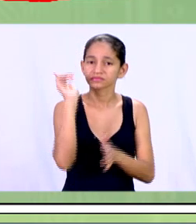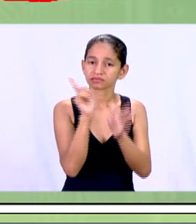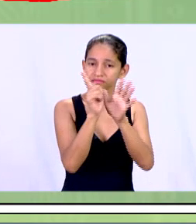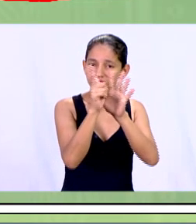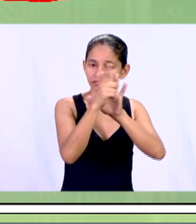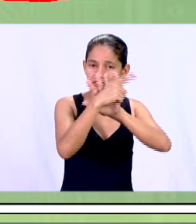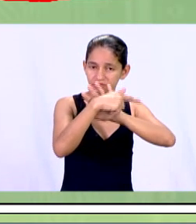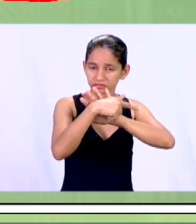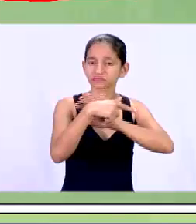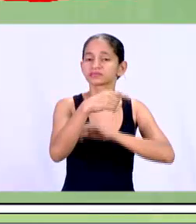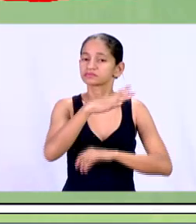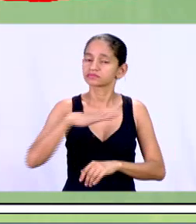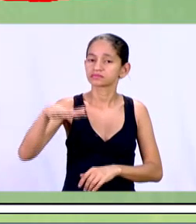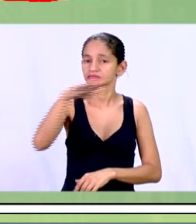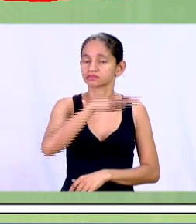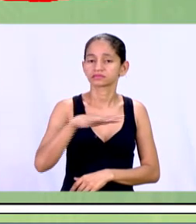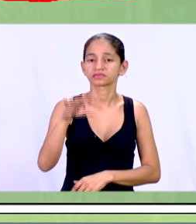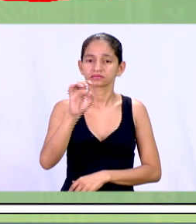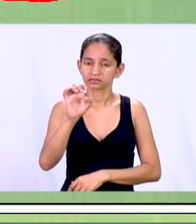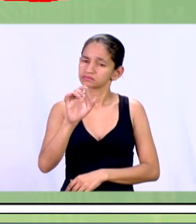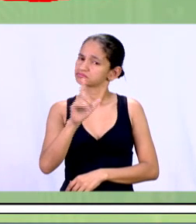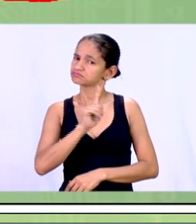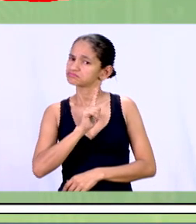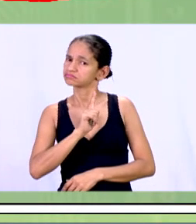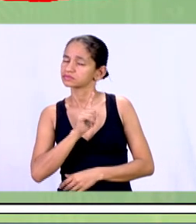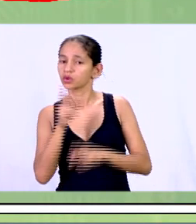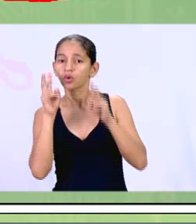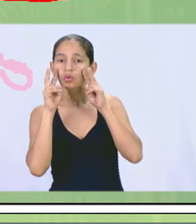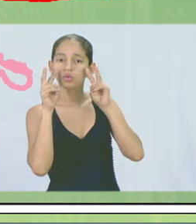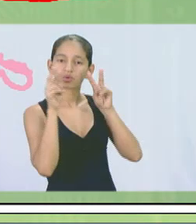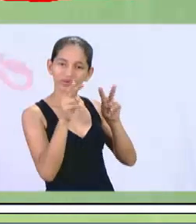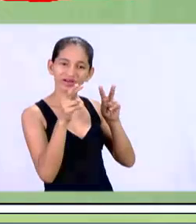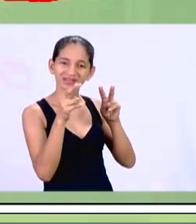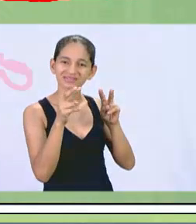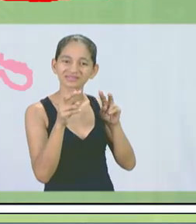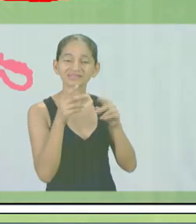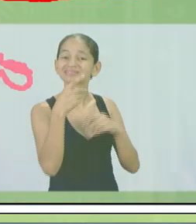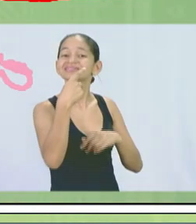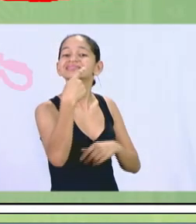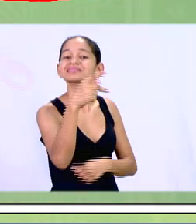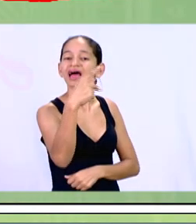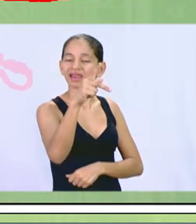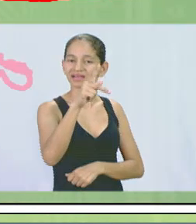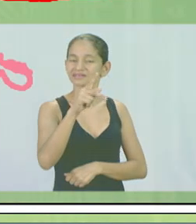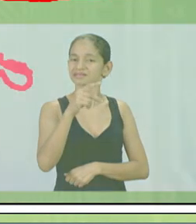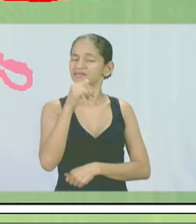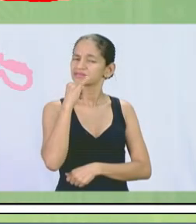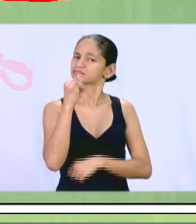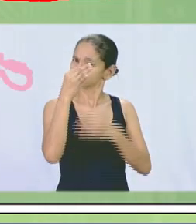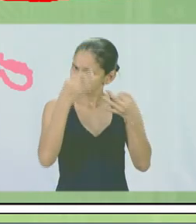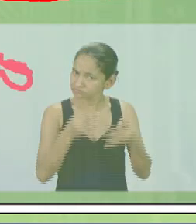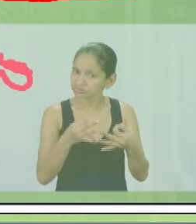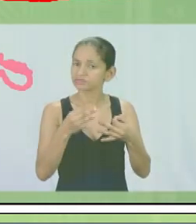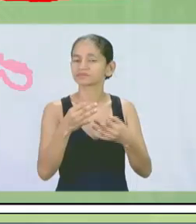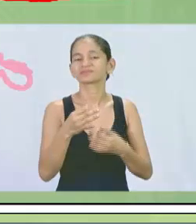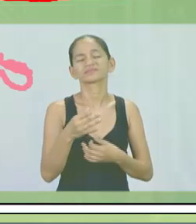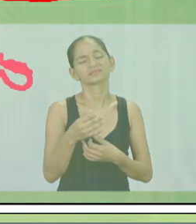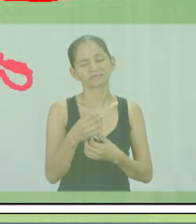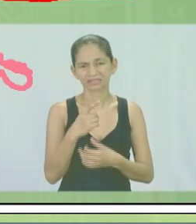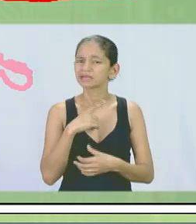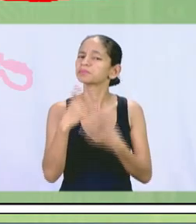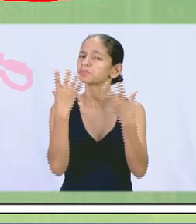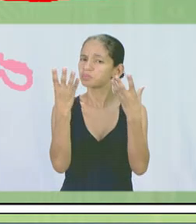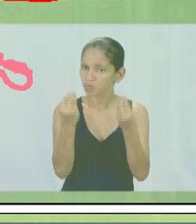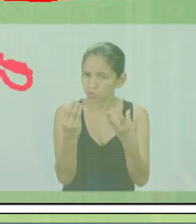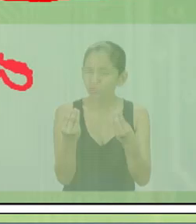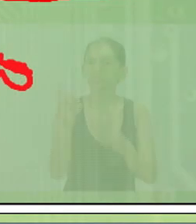da homossexualidade, nós conseguimos ver o outro a partir dele mesmo. E aí a gente pode falar de muitas outras coisas,